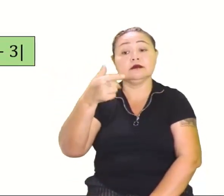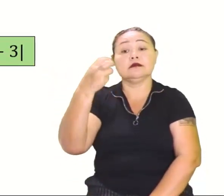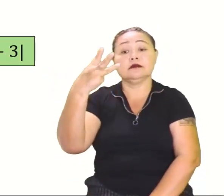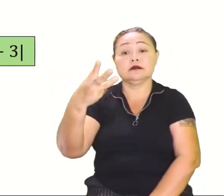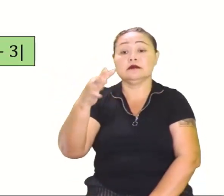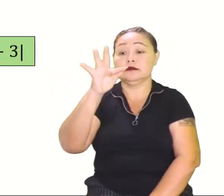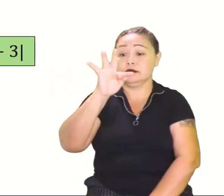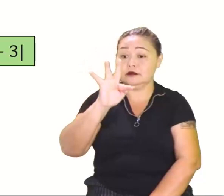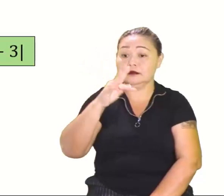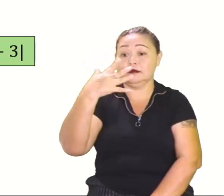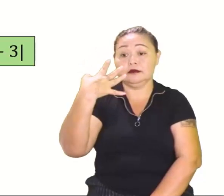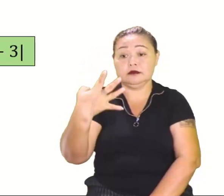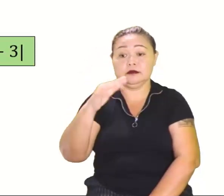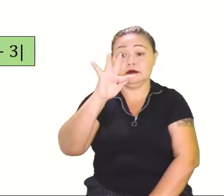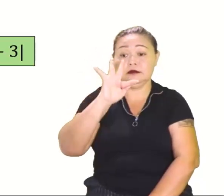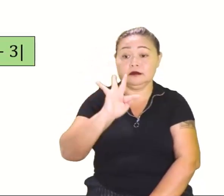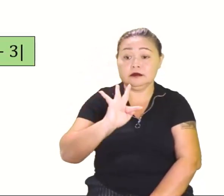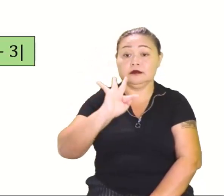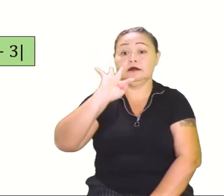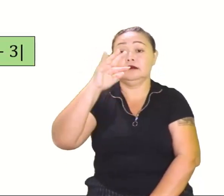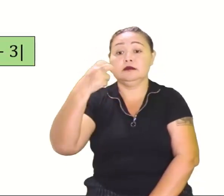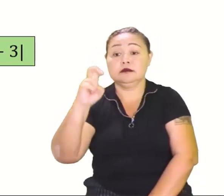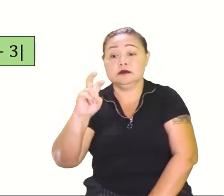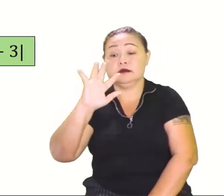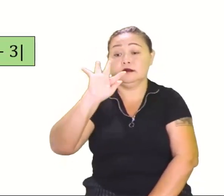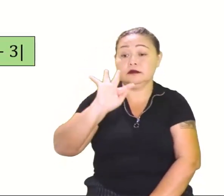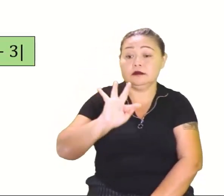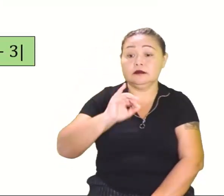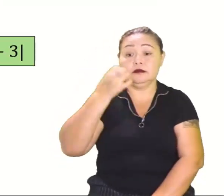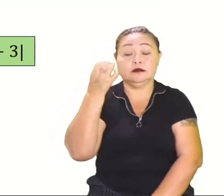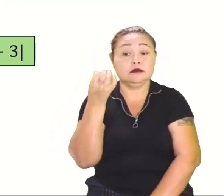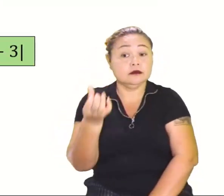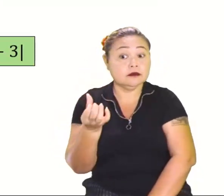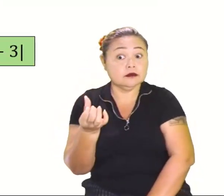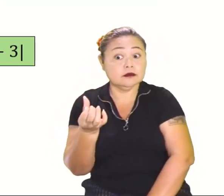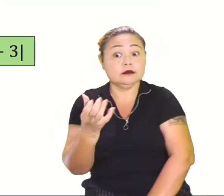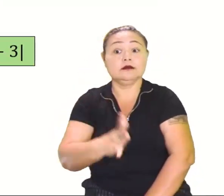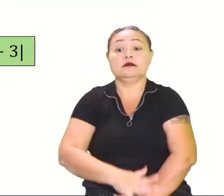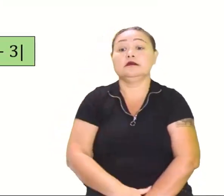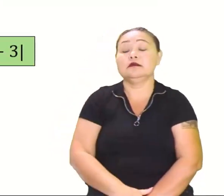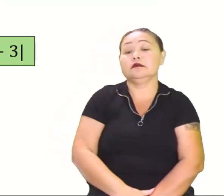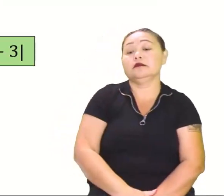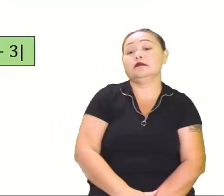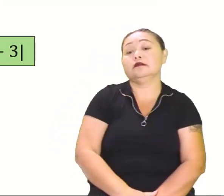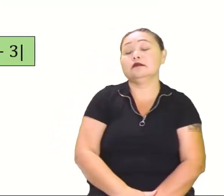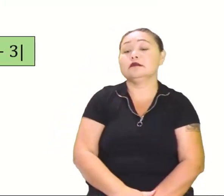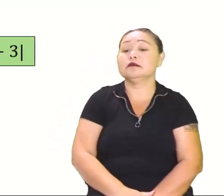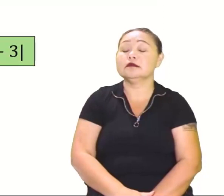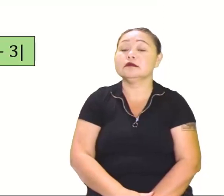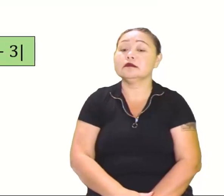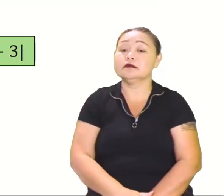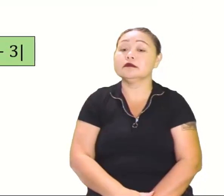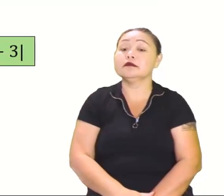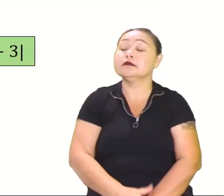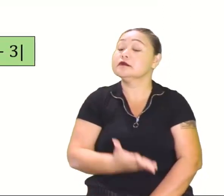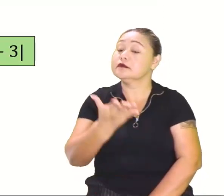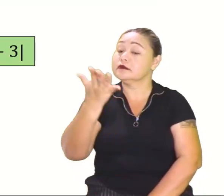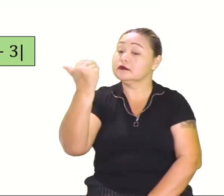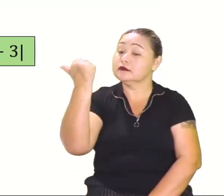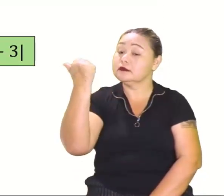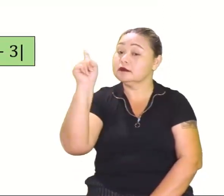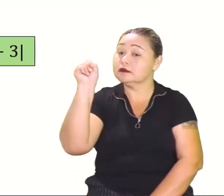do 3, do 4, do 5 e do 6. Vamos